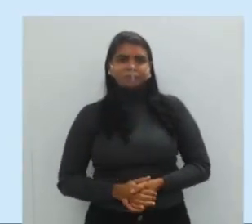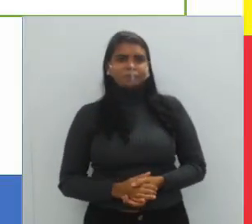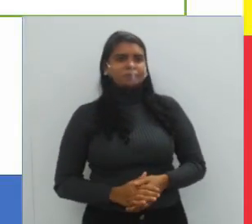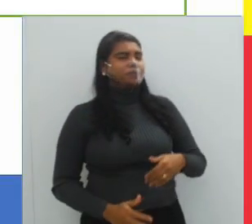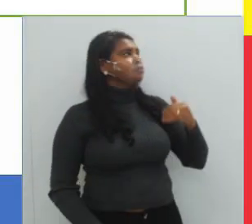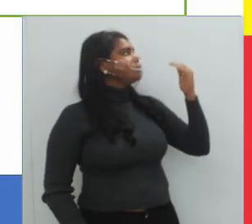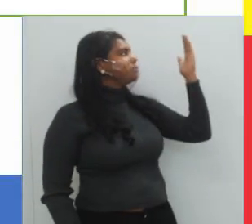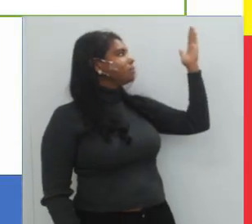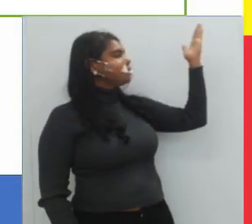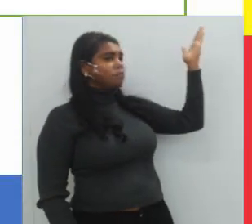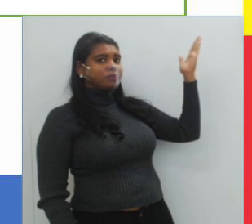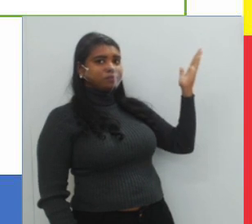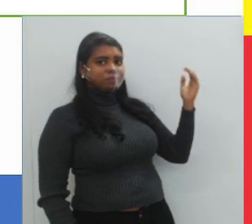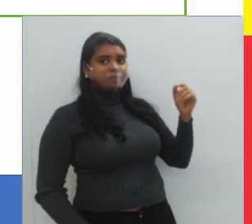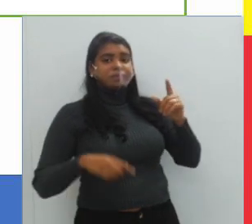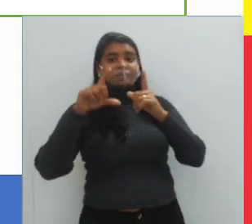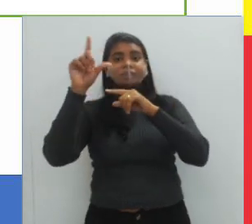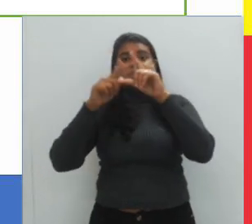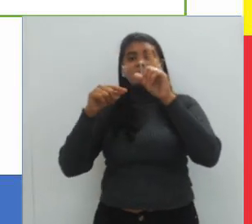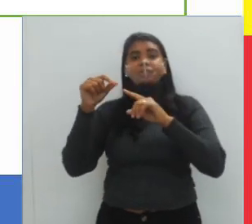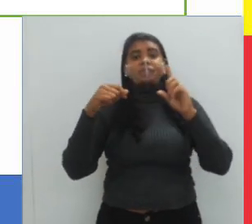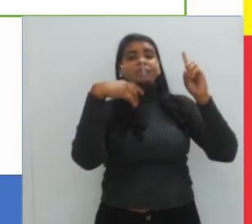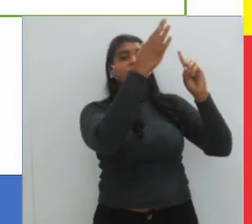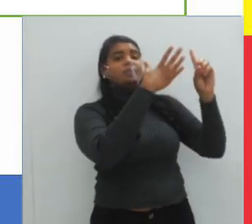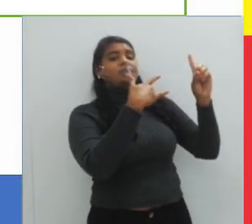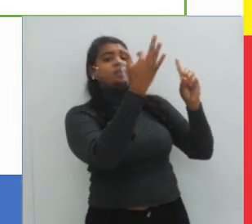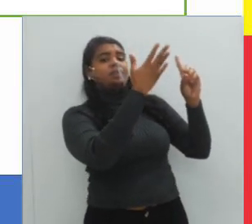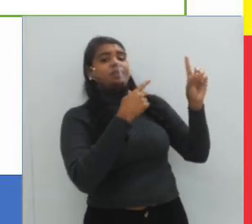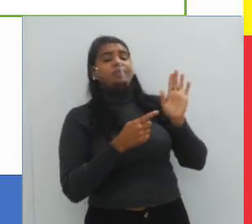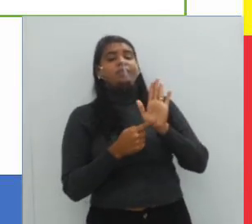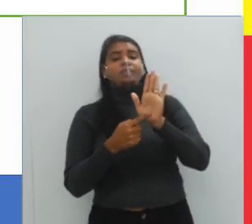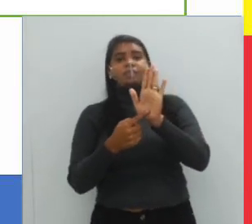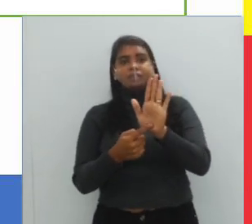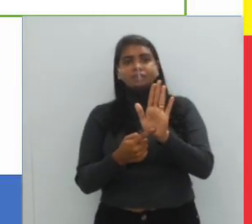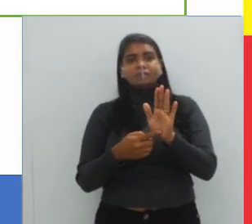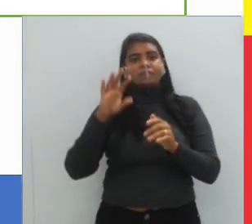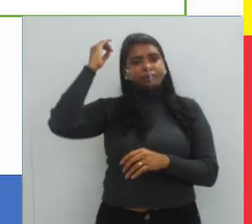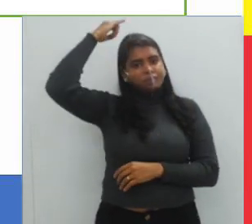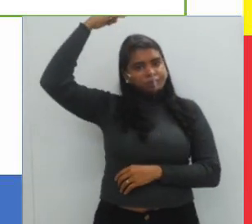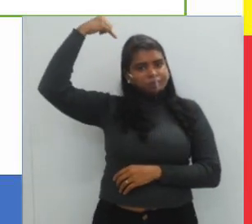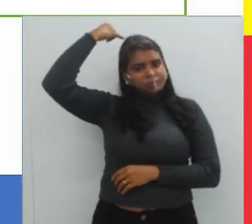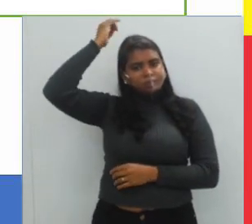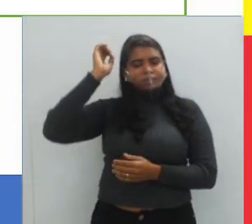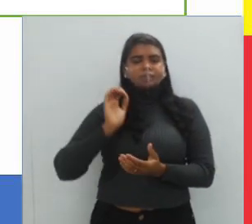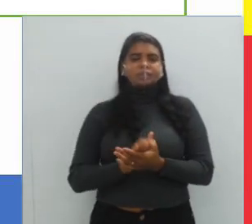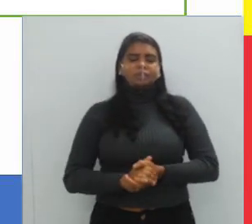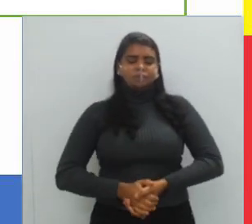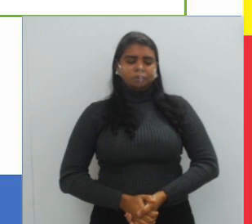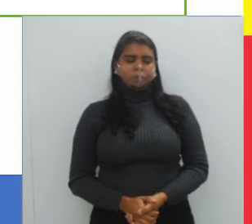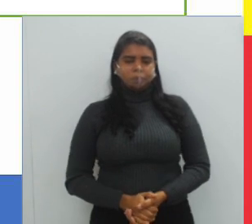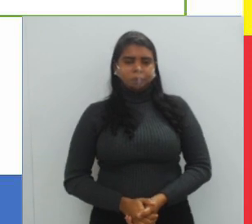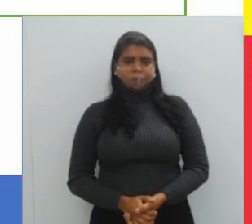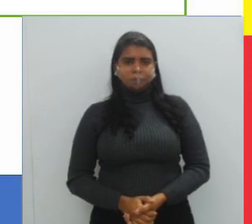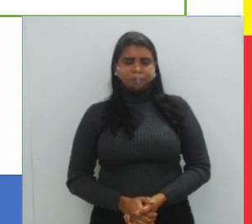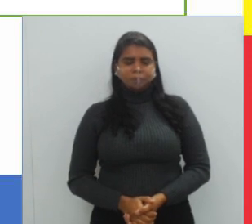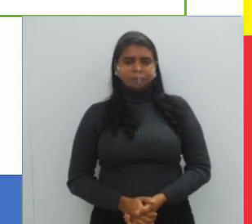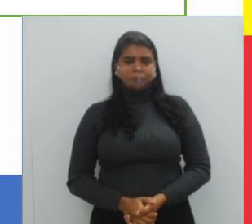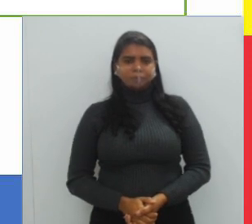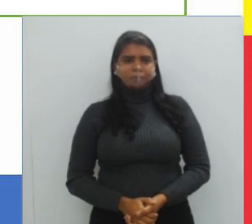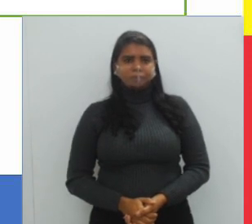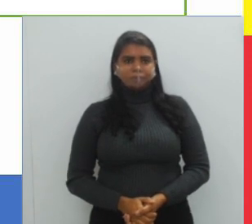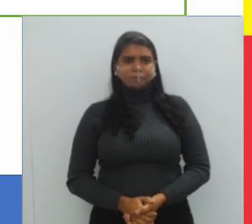adiante. Temos aqui a estrela de Davi, que representa o judaísmo. Vamos lá, vamos